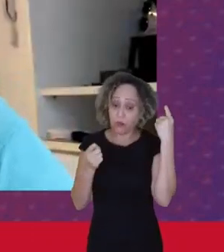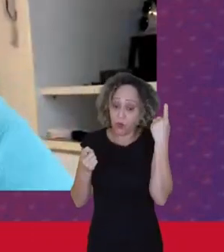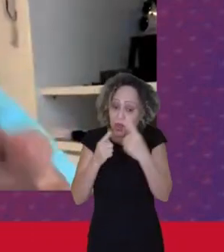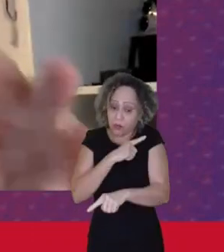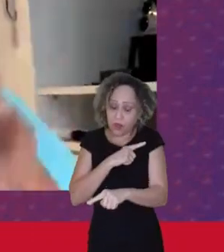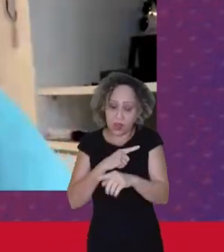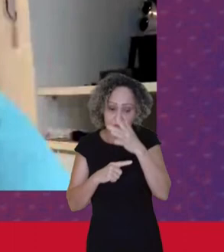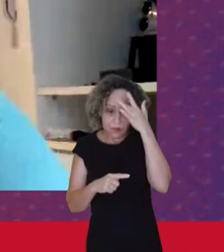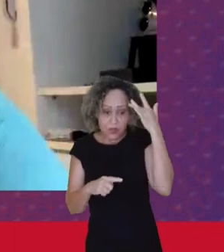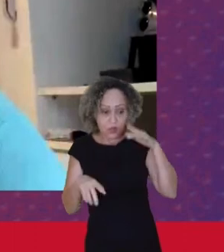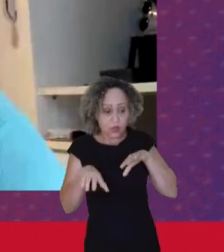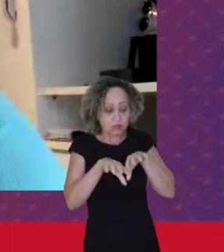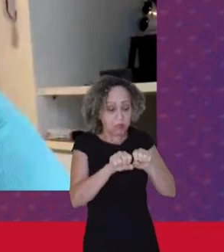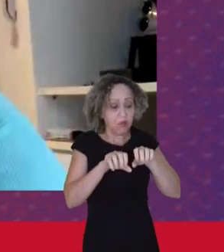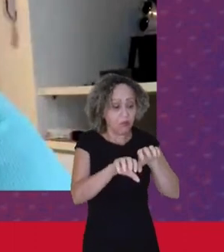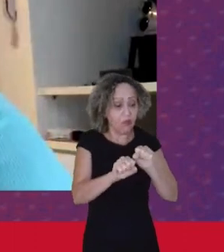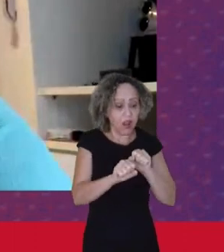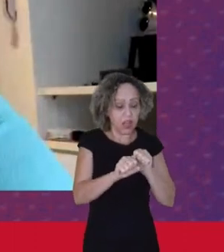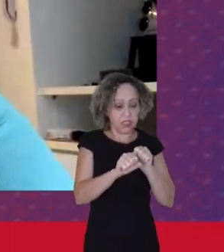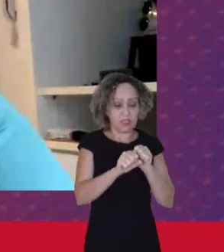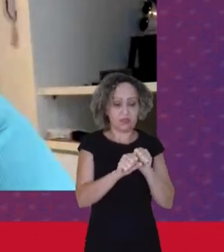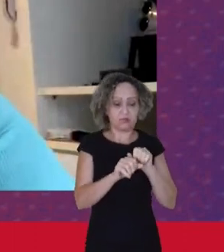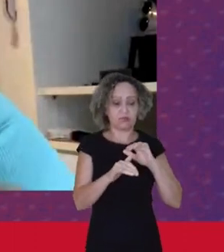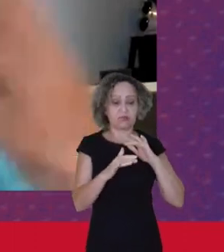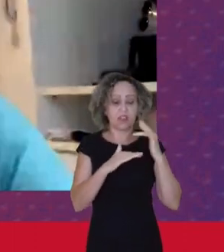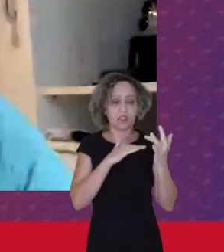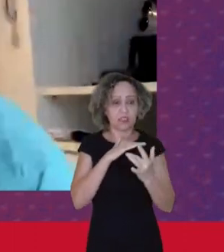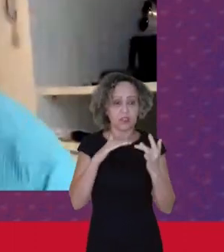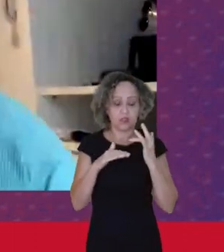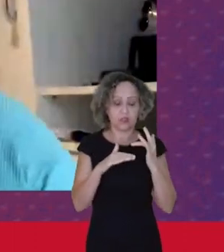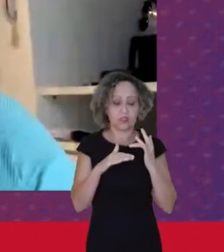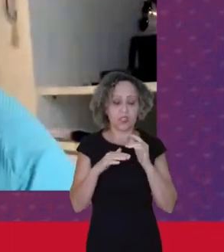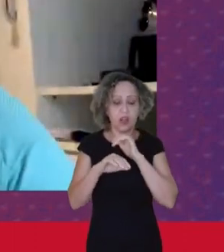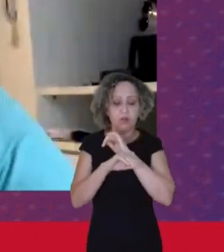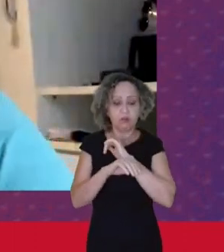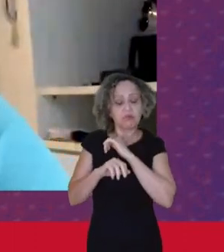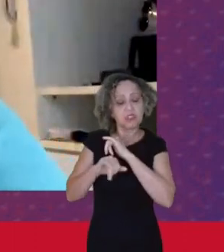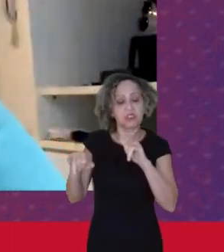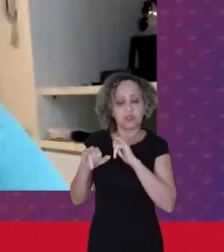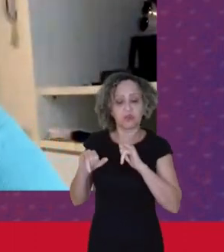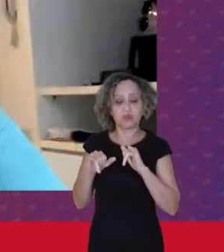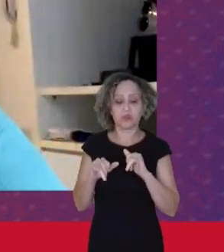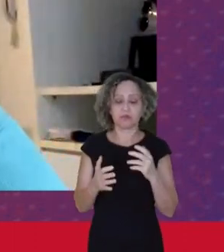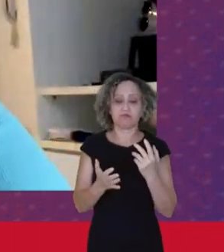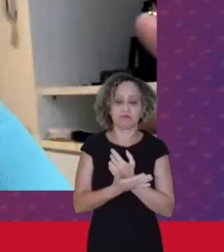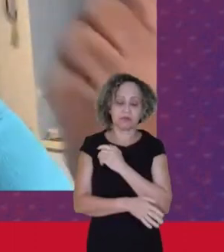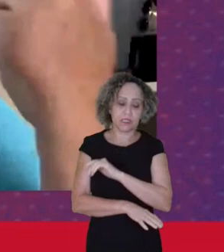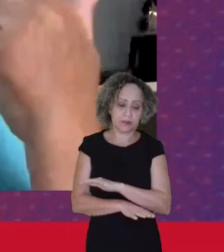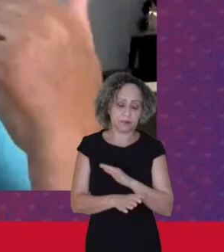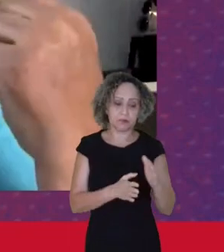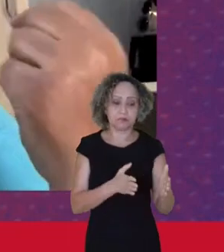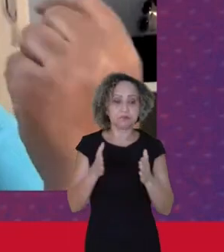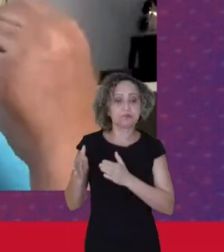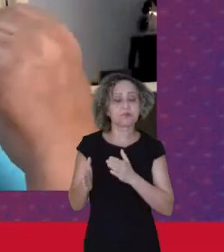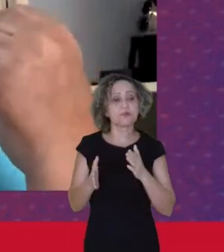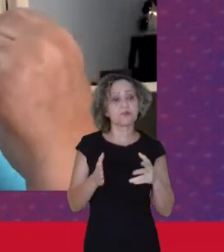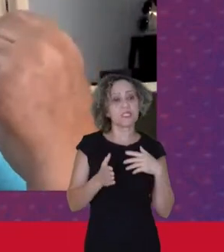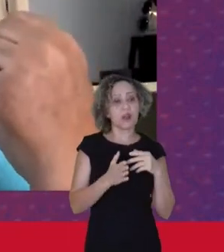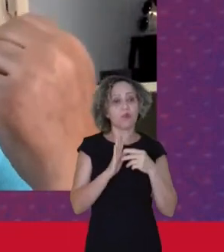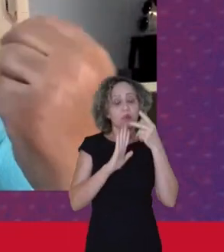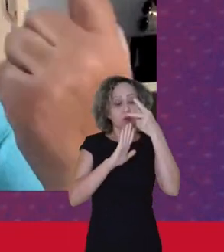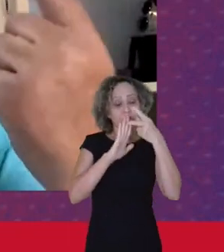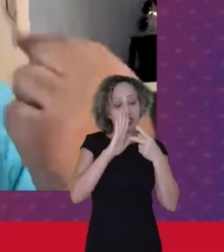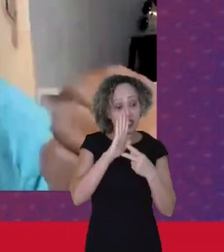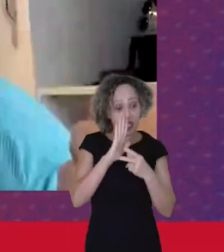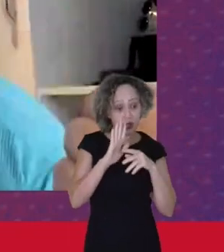tal. Mas o caso da Carolina Dickes acabou ganhando projeção nacional e fez com que o projeto do Paulo Teixeira, que estava